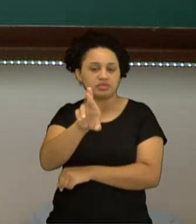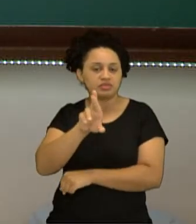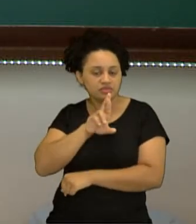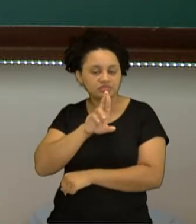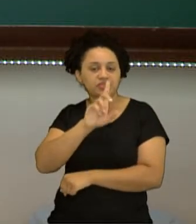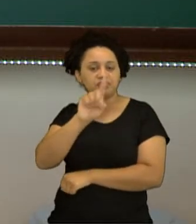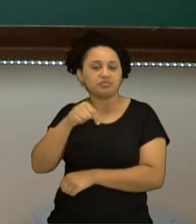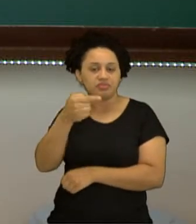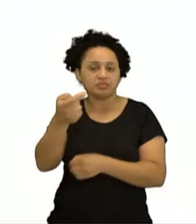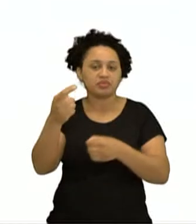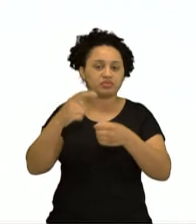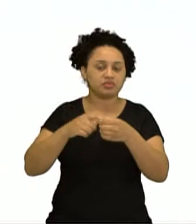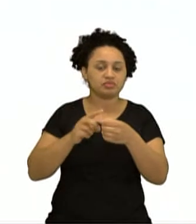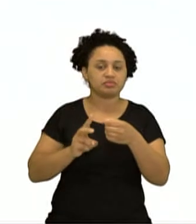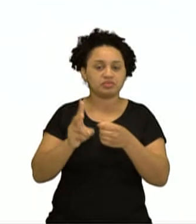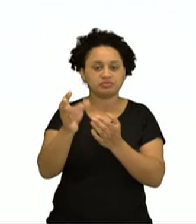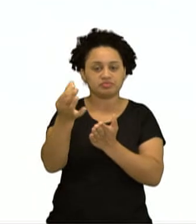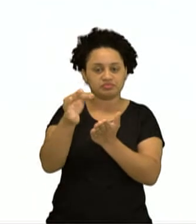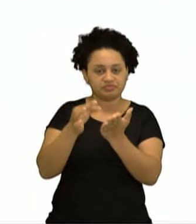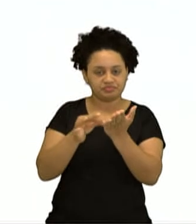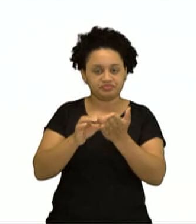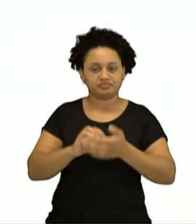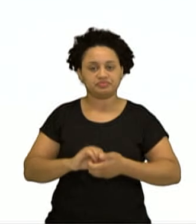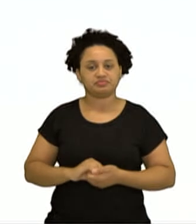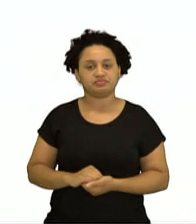resolverem e já voltamos conferir, pessoal.